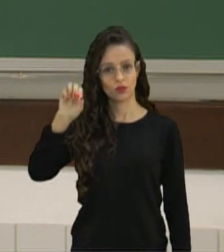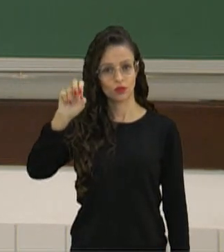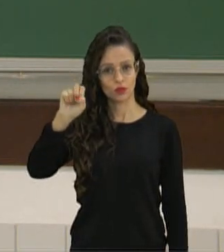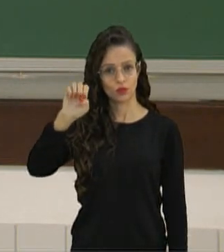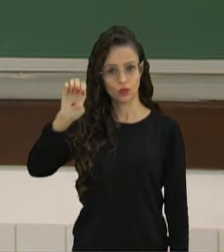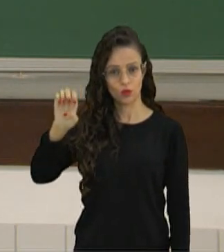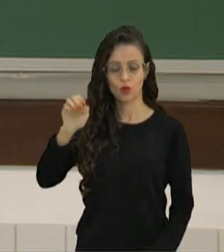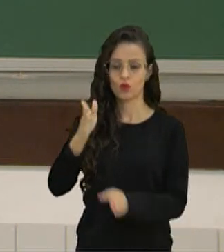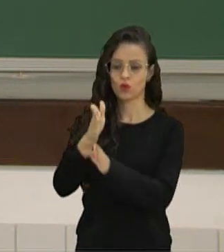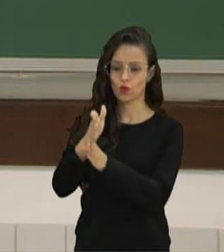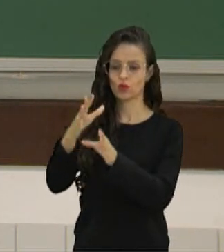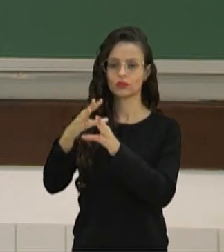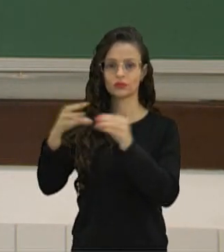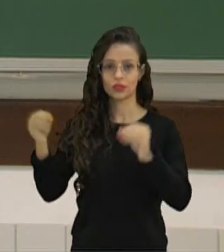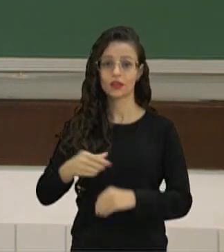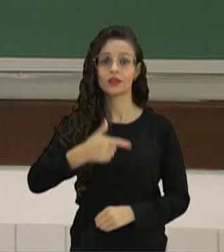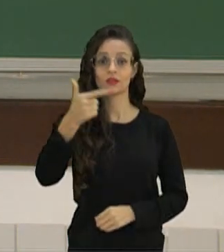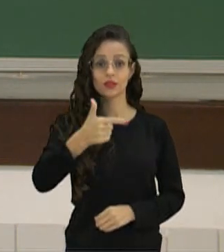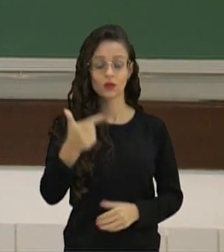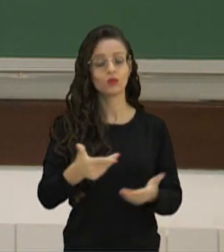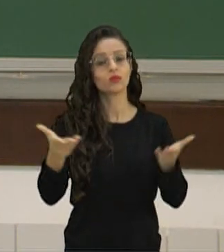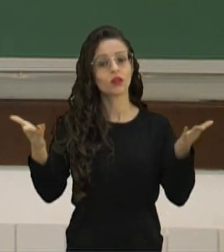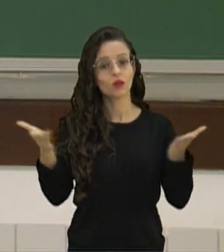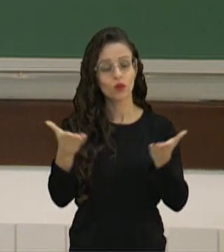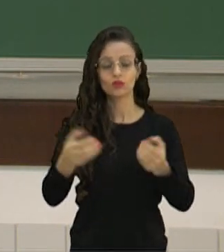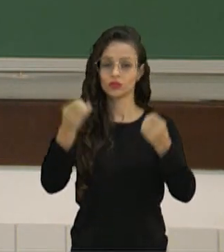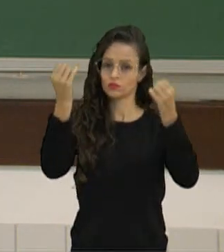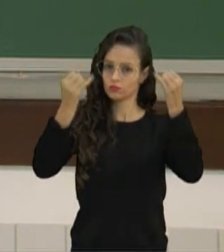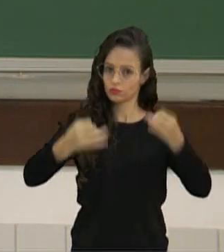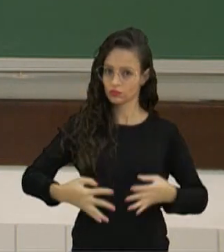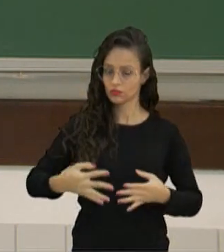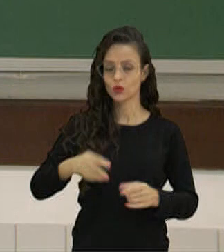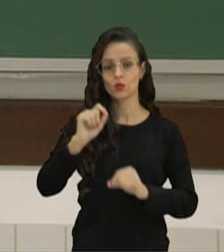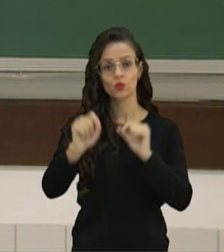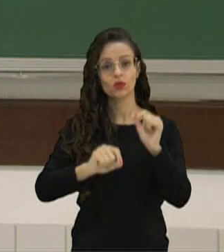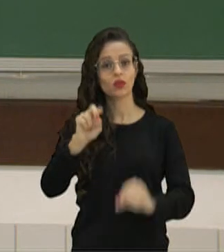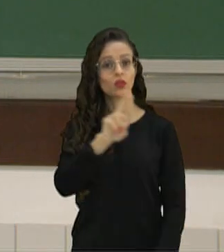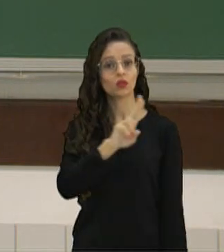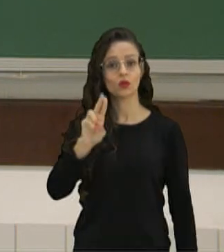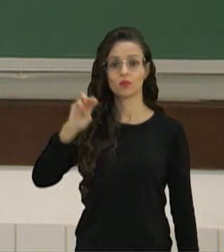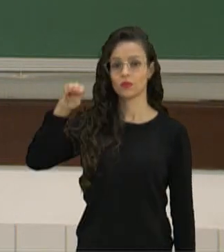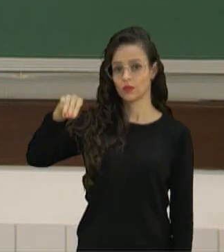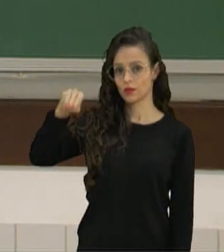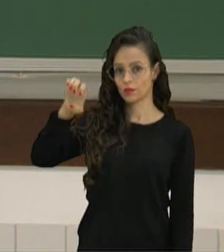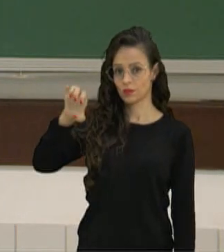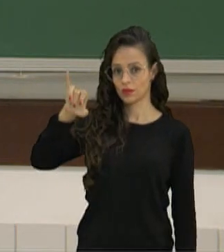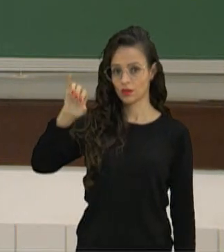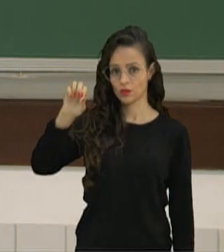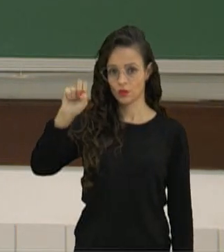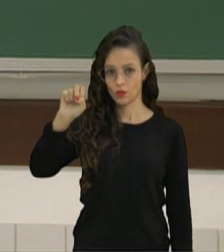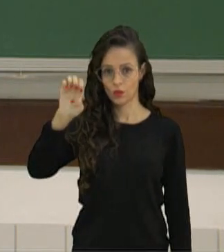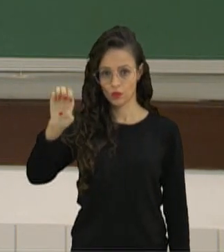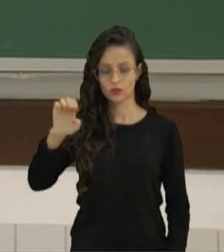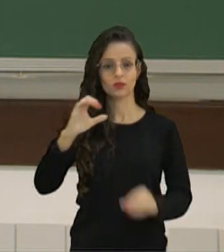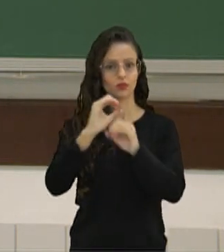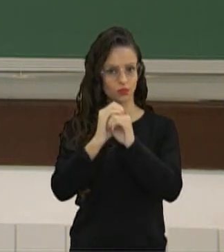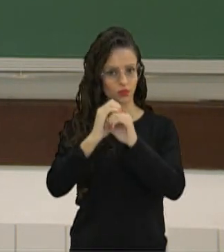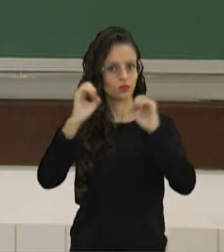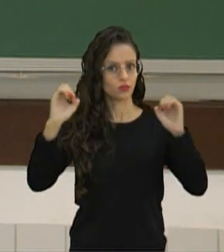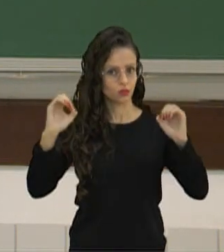A segunda, vocês conhecerão um pouquinho mais hoje, a qual nós chamamos de meiose. Tem